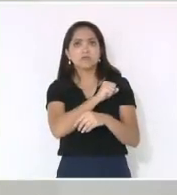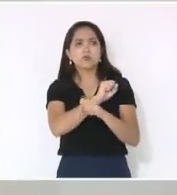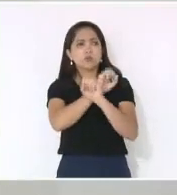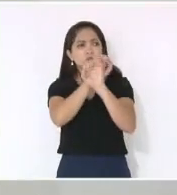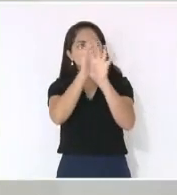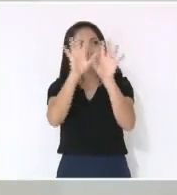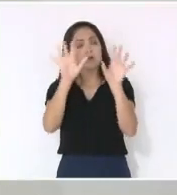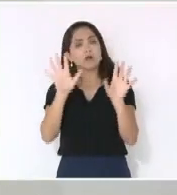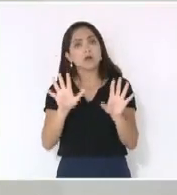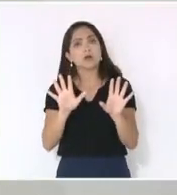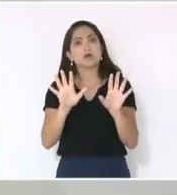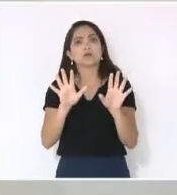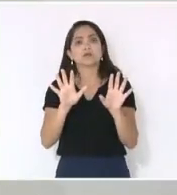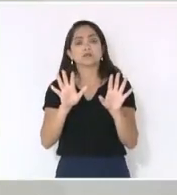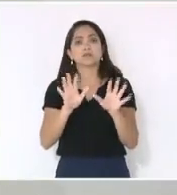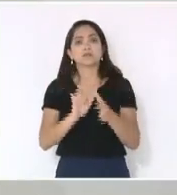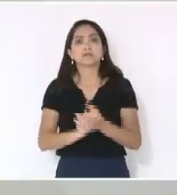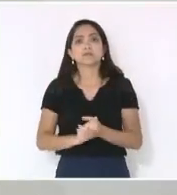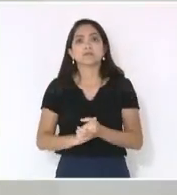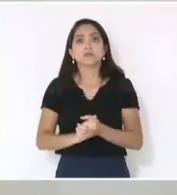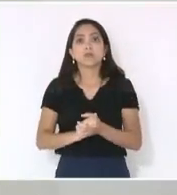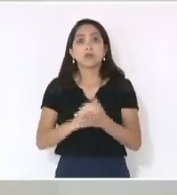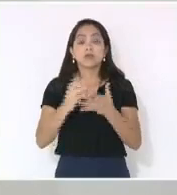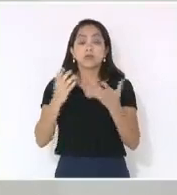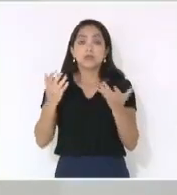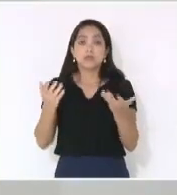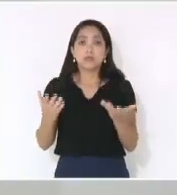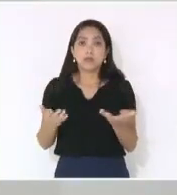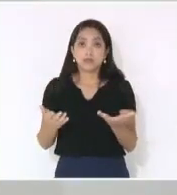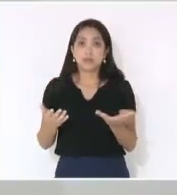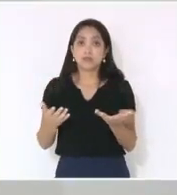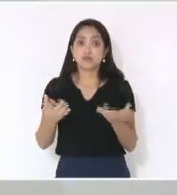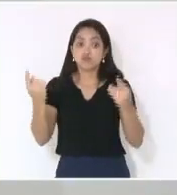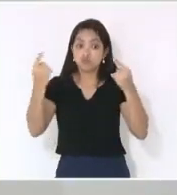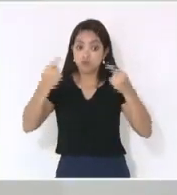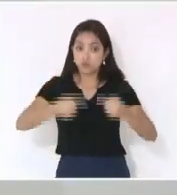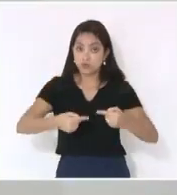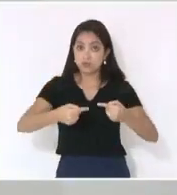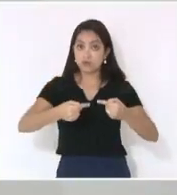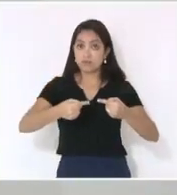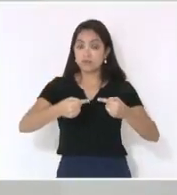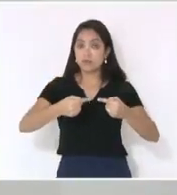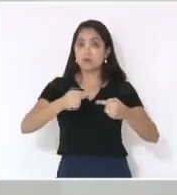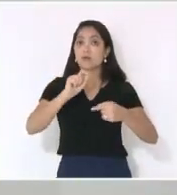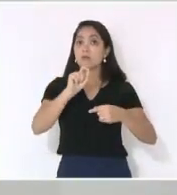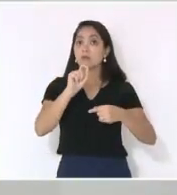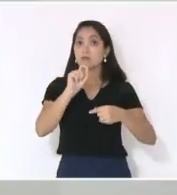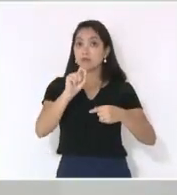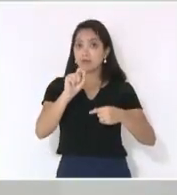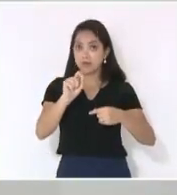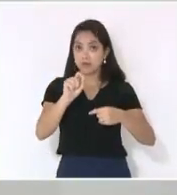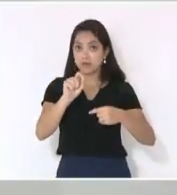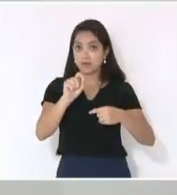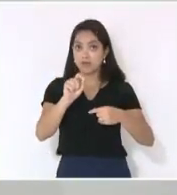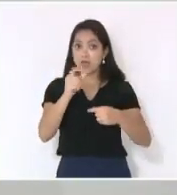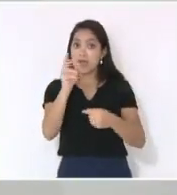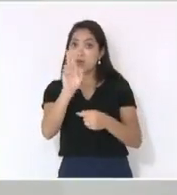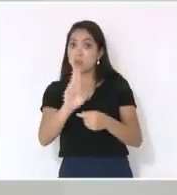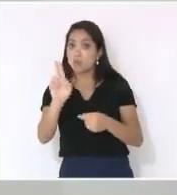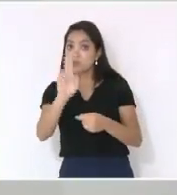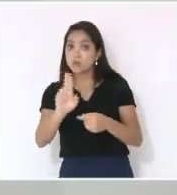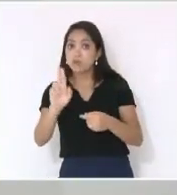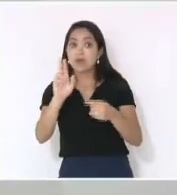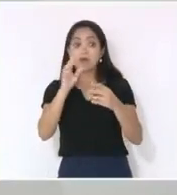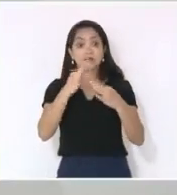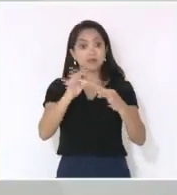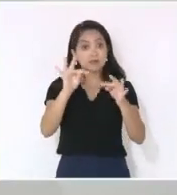transparência e com racionalidade. E aí, o grande desafio desse século, deputado Valduga, é a utilização de novas